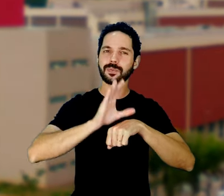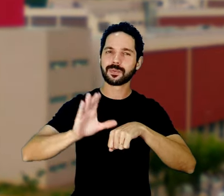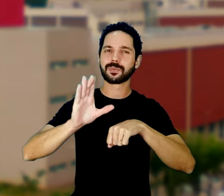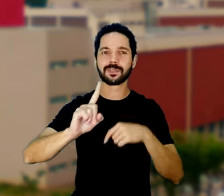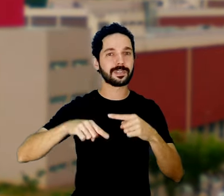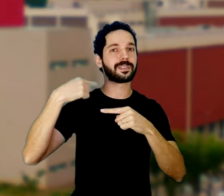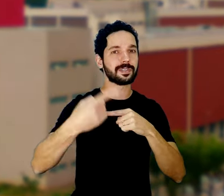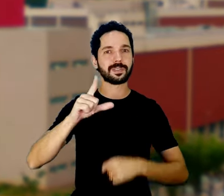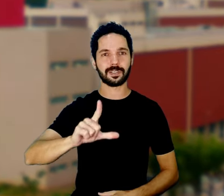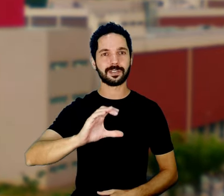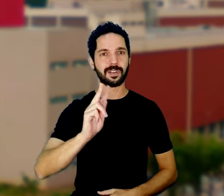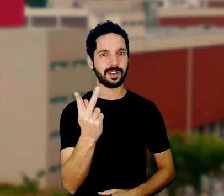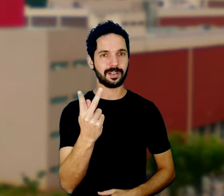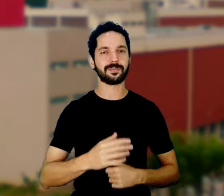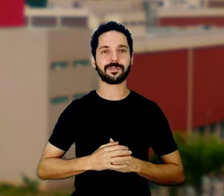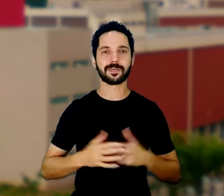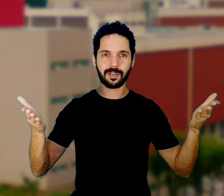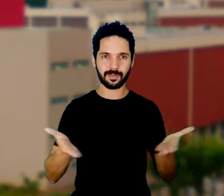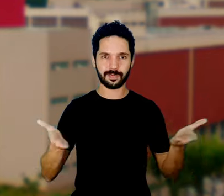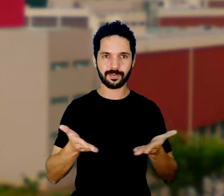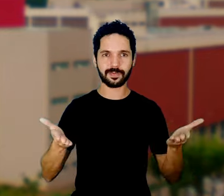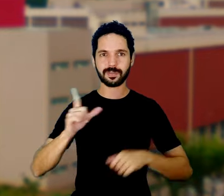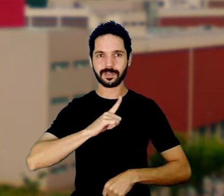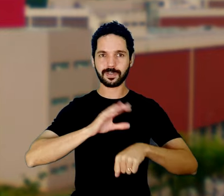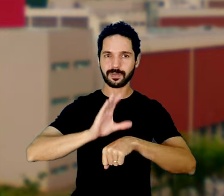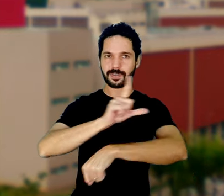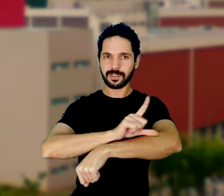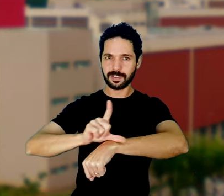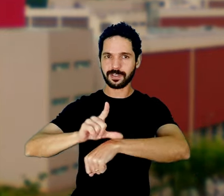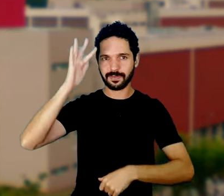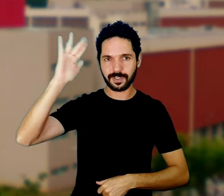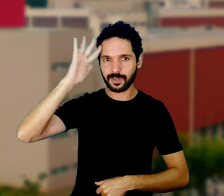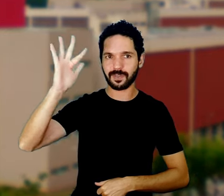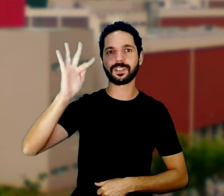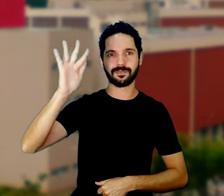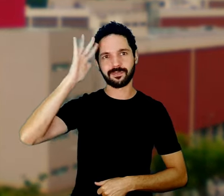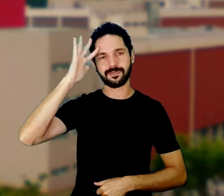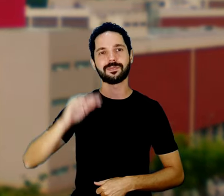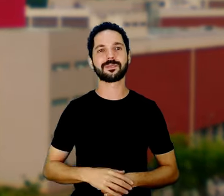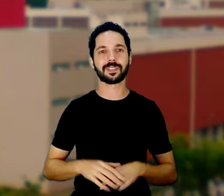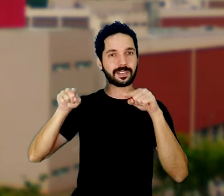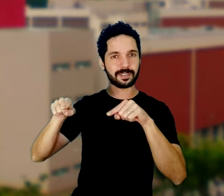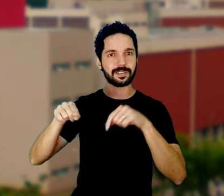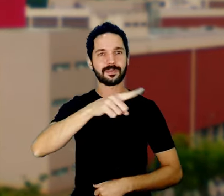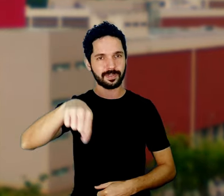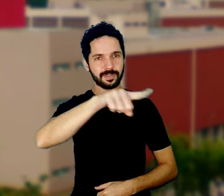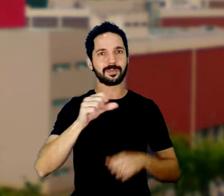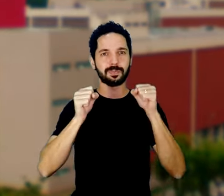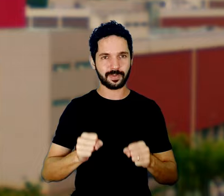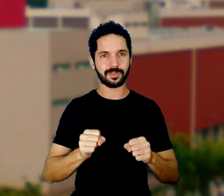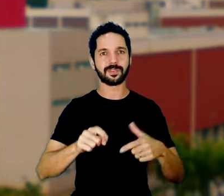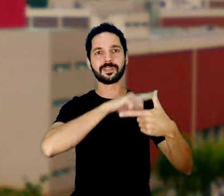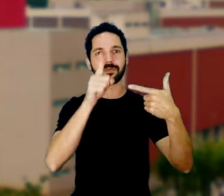cursos pós-LCH. Atualmente, temos o curso de licenciatura em filosofia. Neste caso, vocês poderão